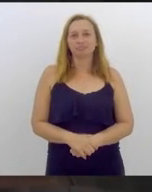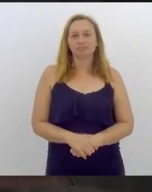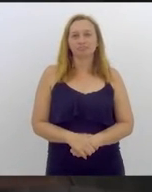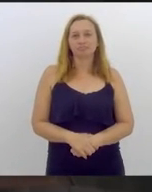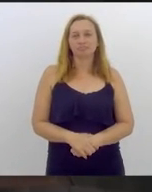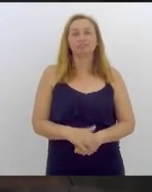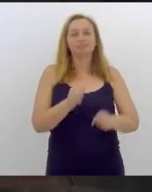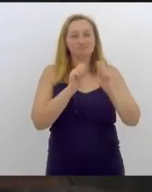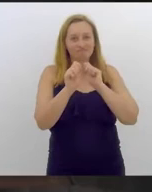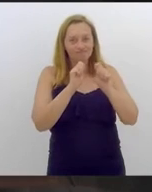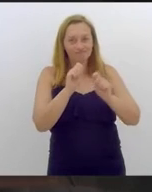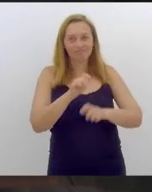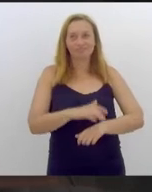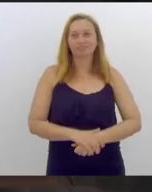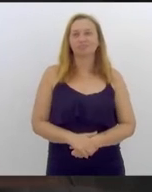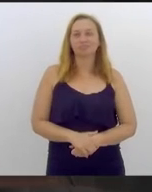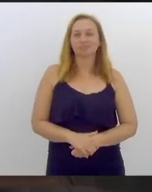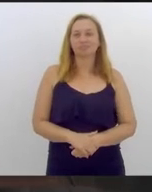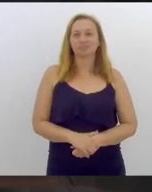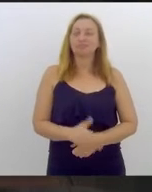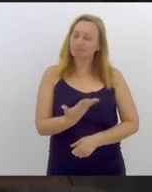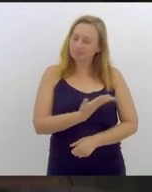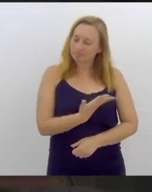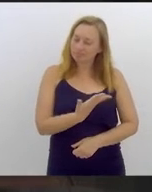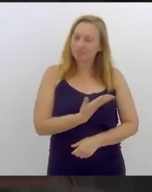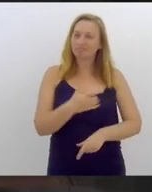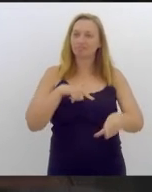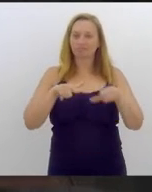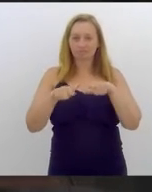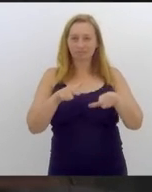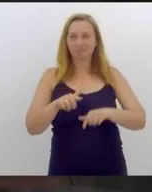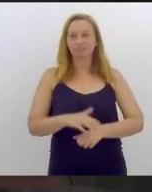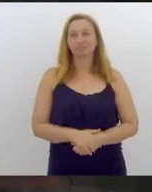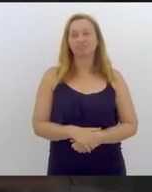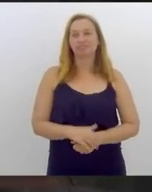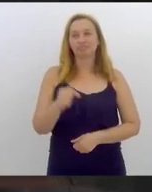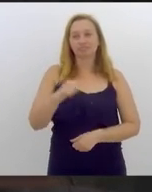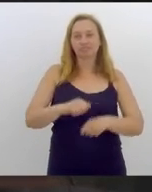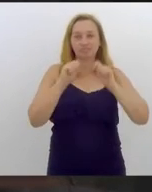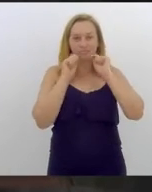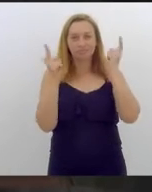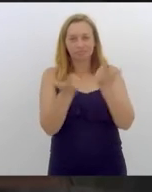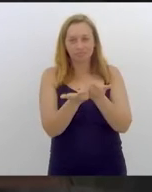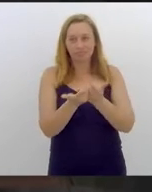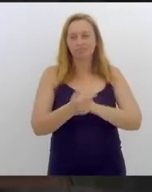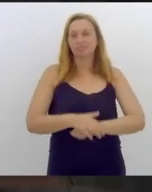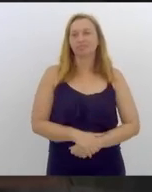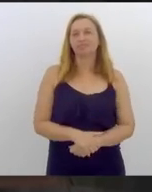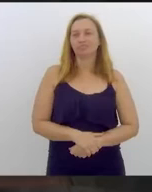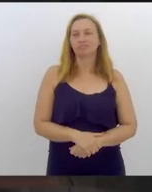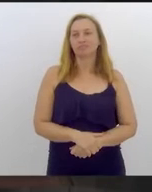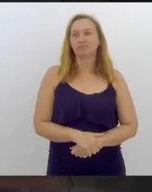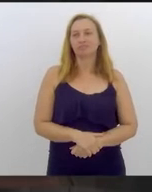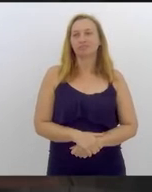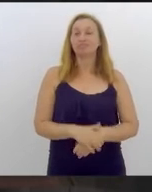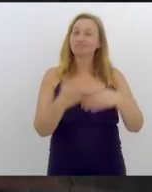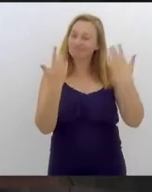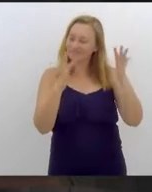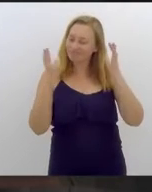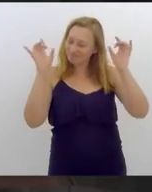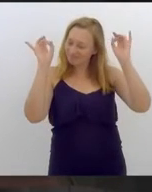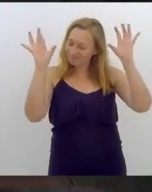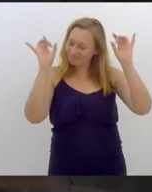imprensa e colega de trabalho aqui da Assembleia Legislativa fazendo aqui uma saudação